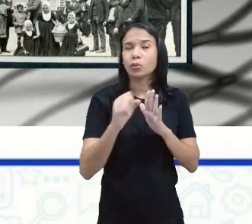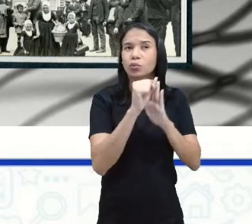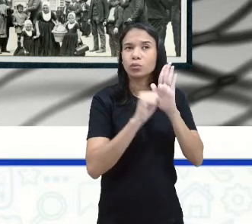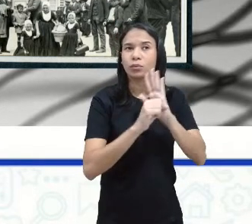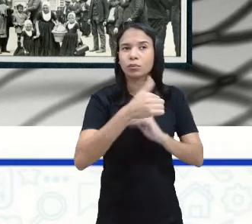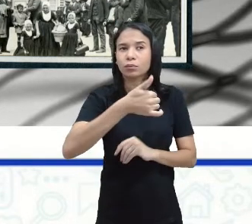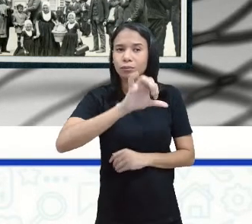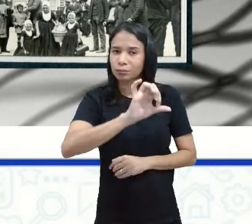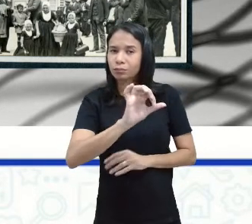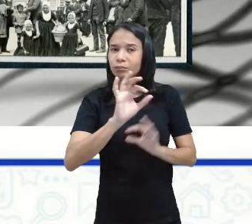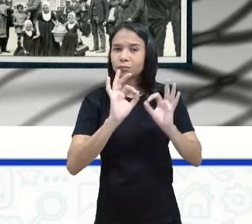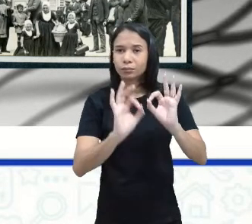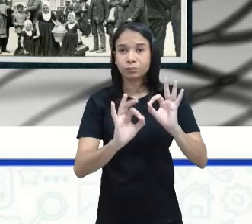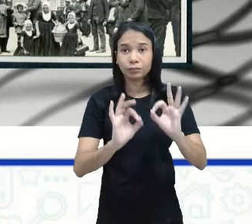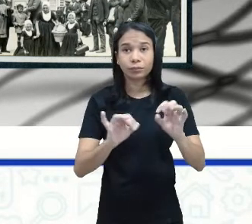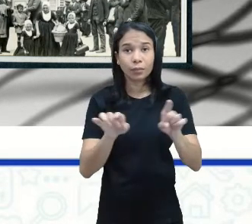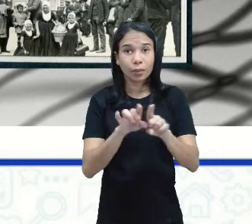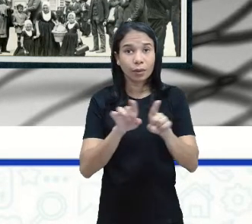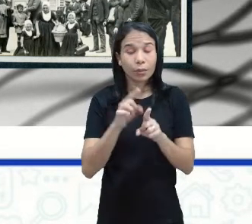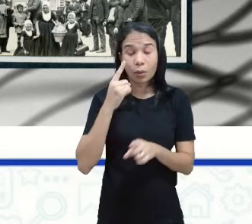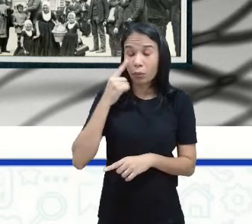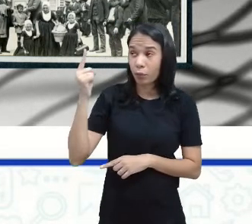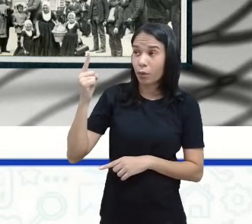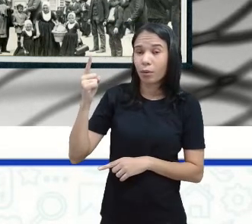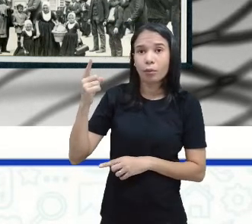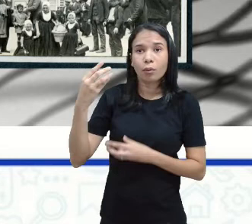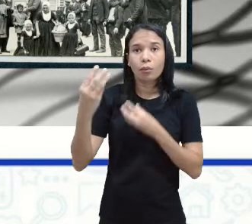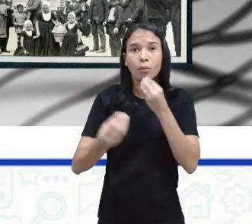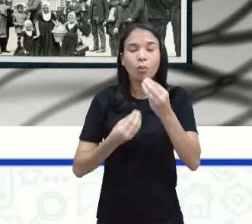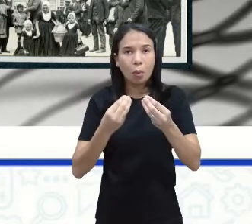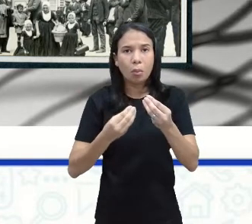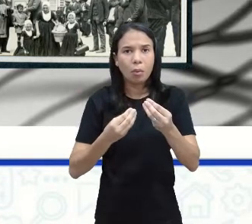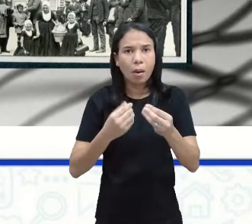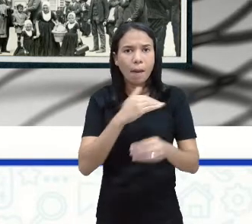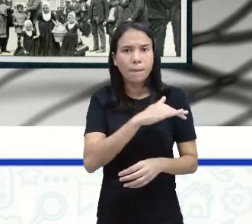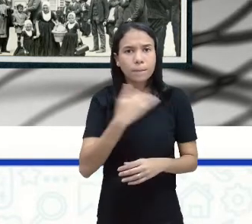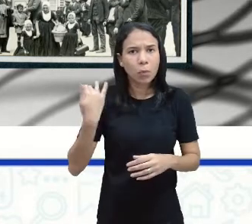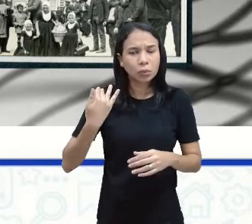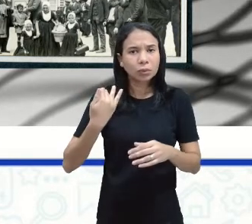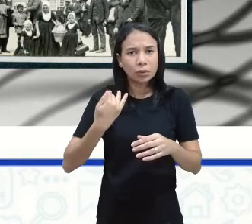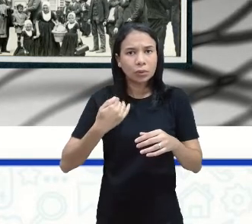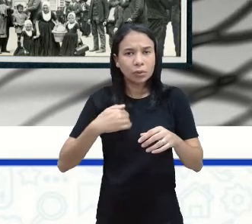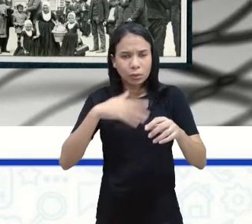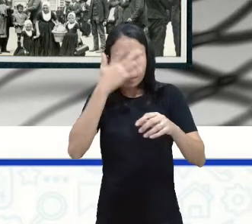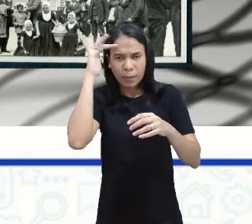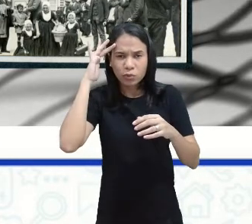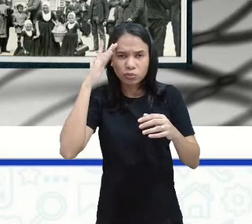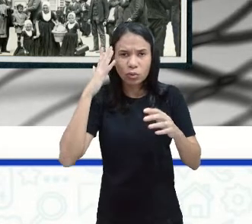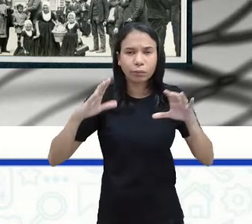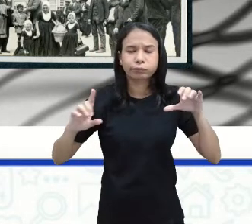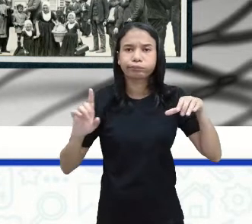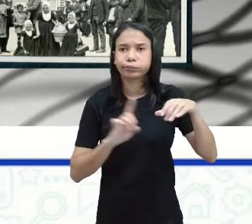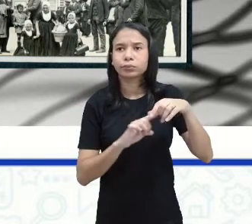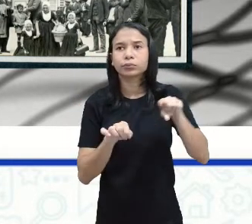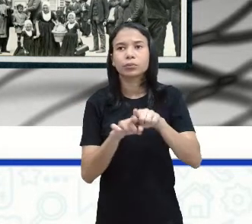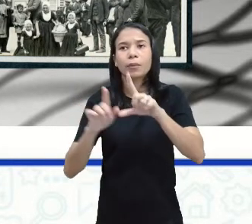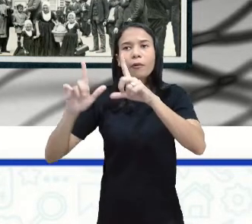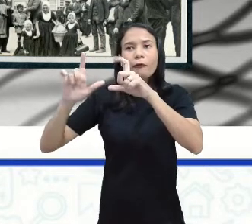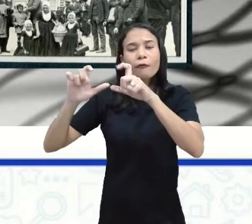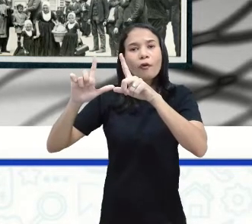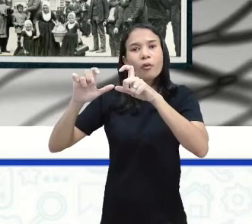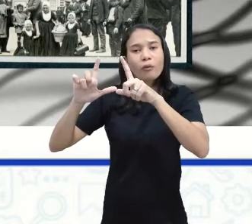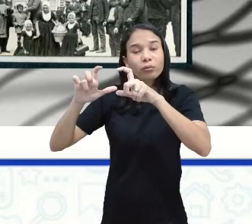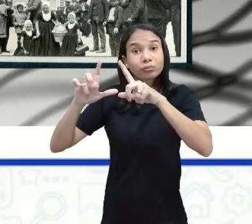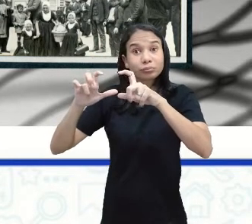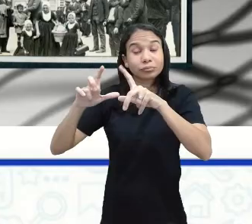século XIX. Ali vocês estão vendo umas catacumbas representando as guerras. Aqui a fotografia,